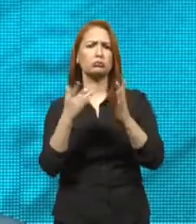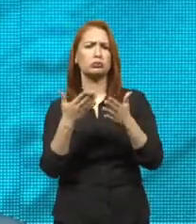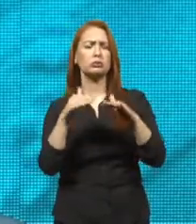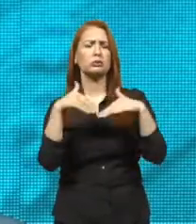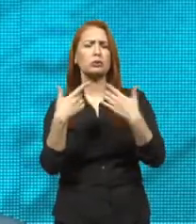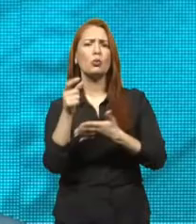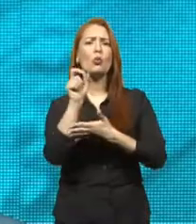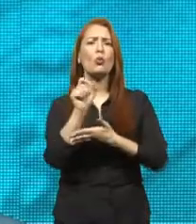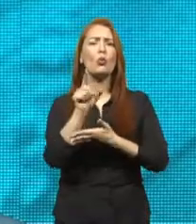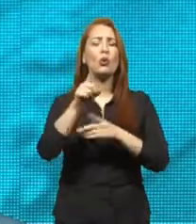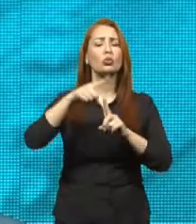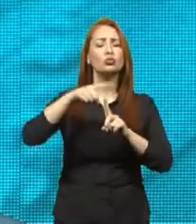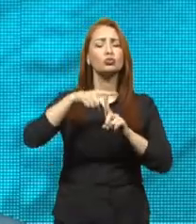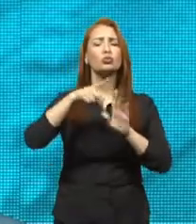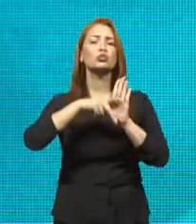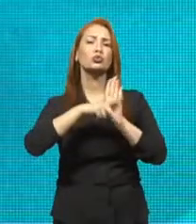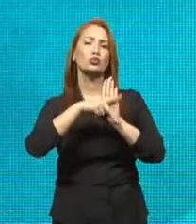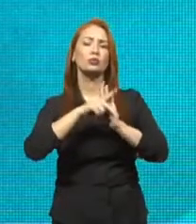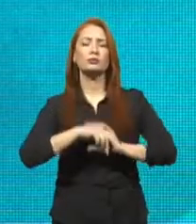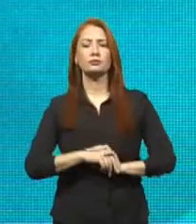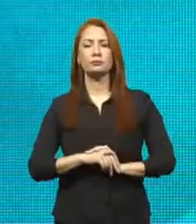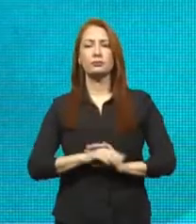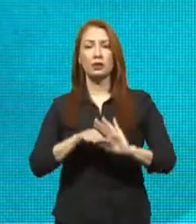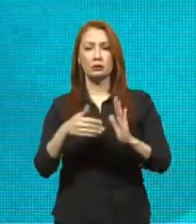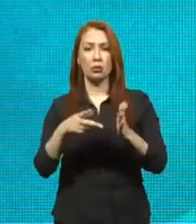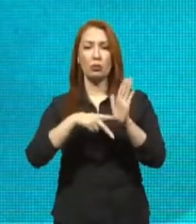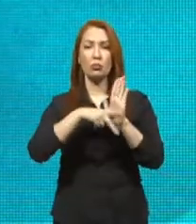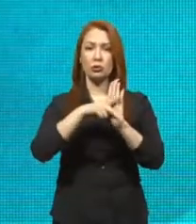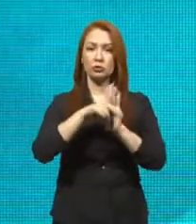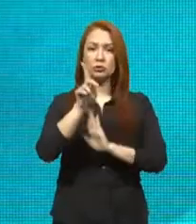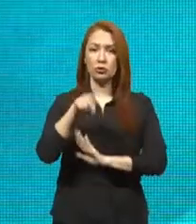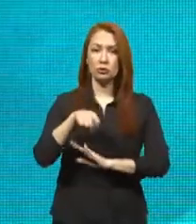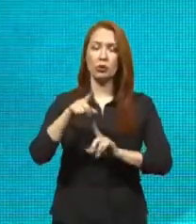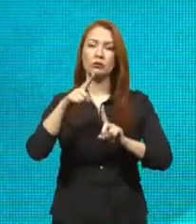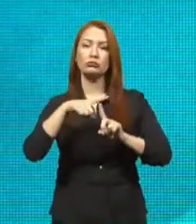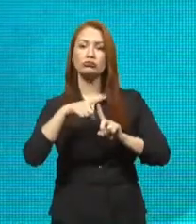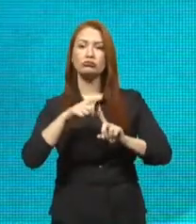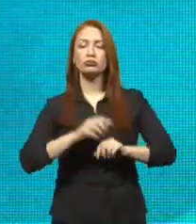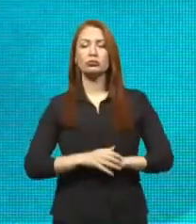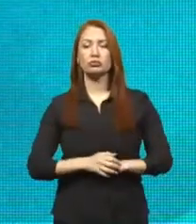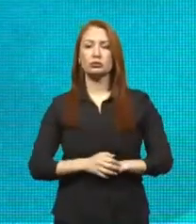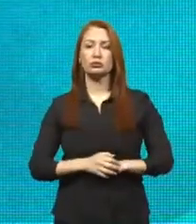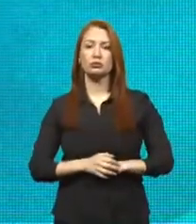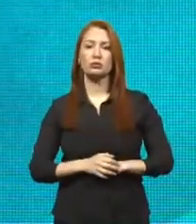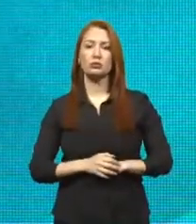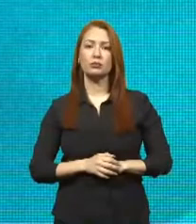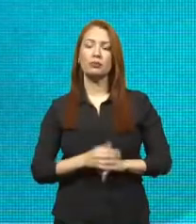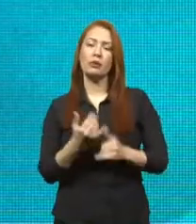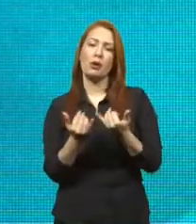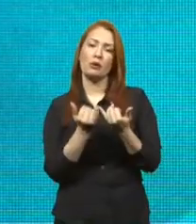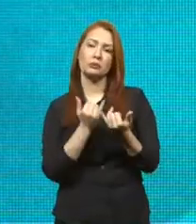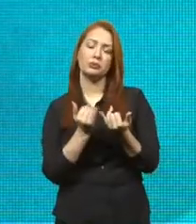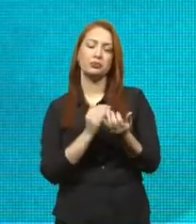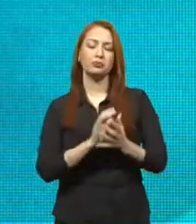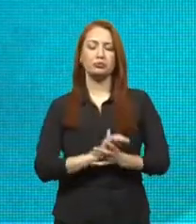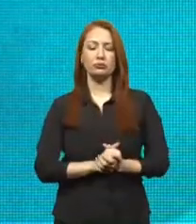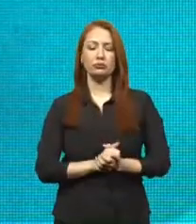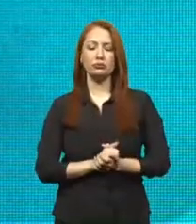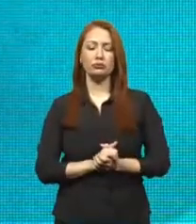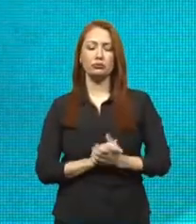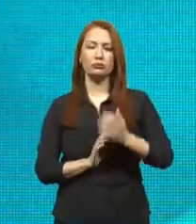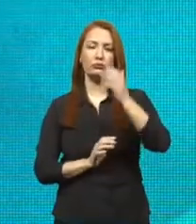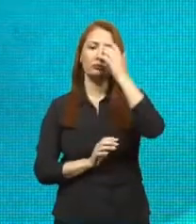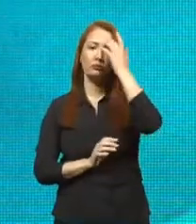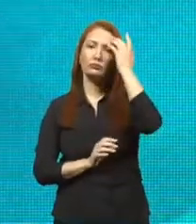tipo? Os projetos, eles podem ser tanto de promoção de, por